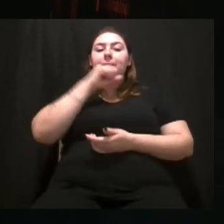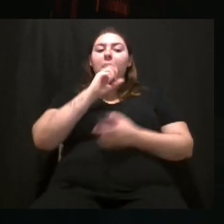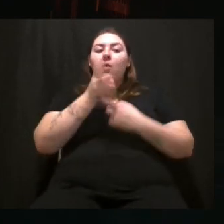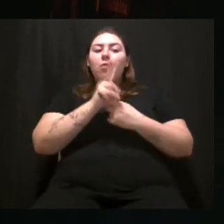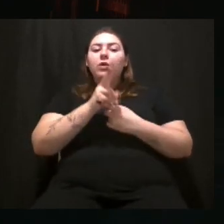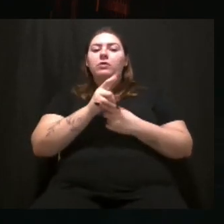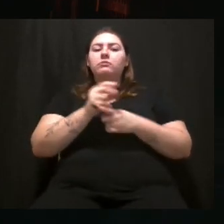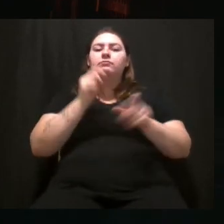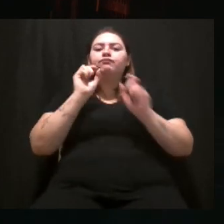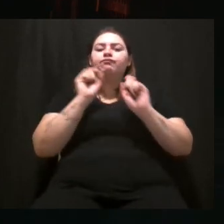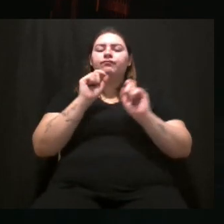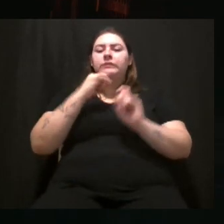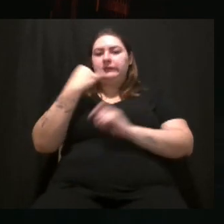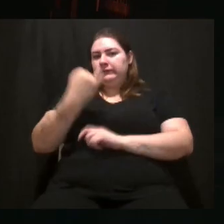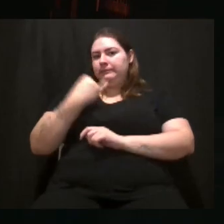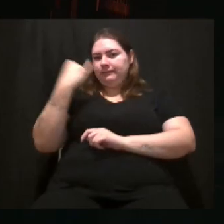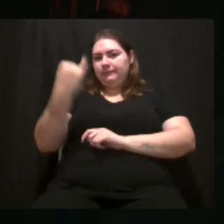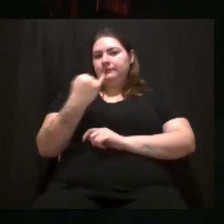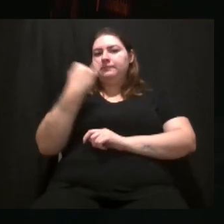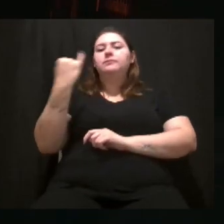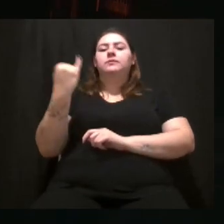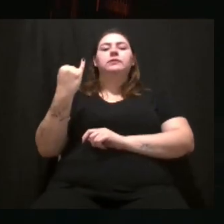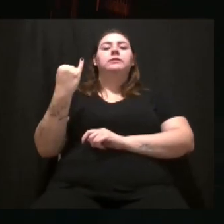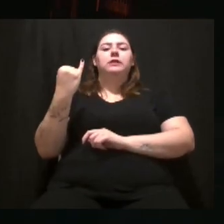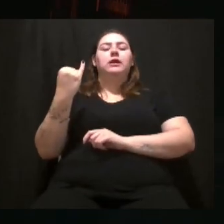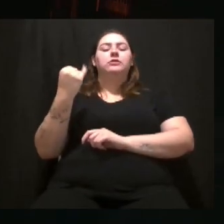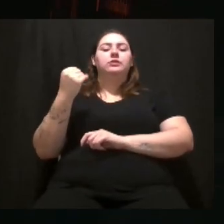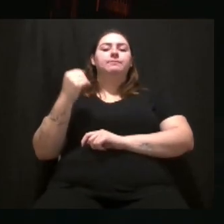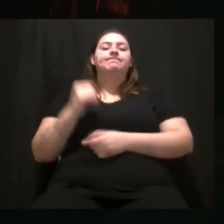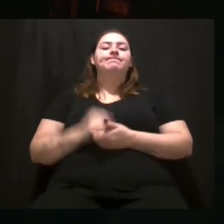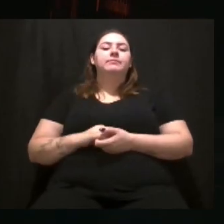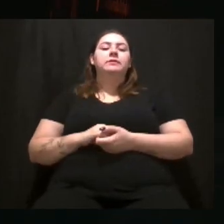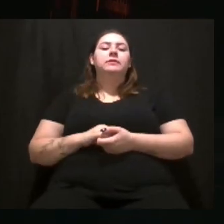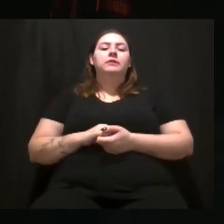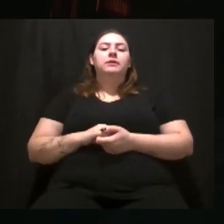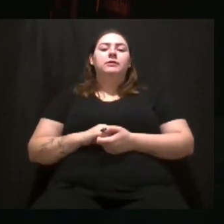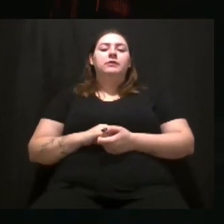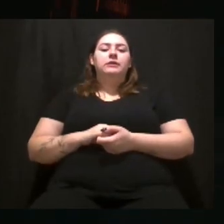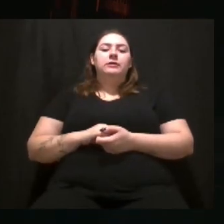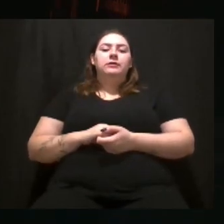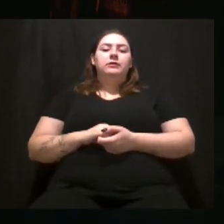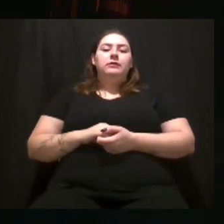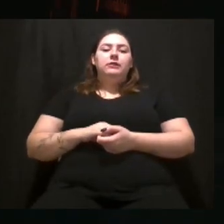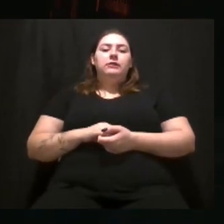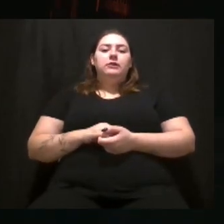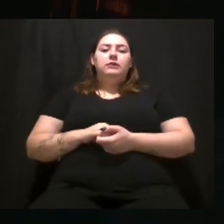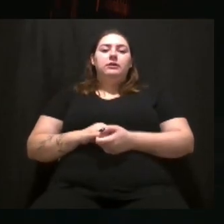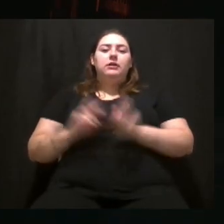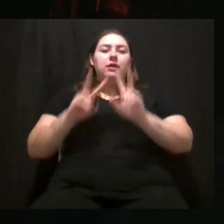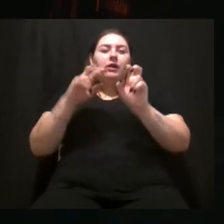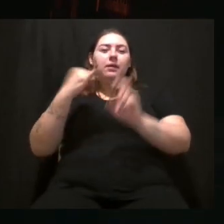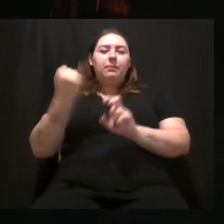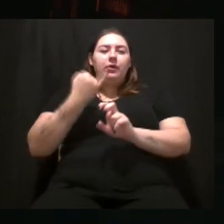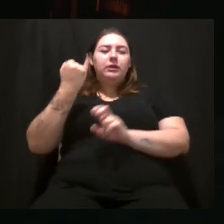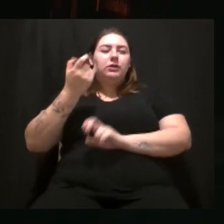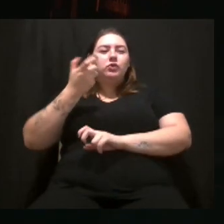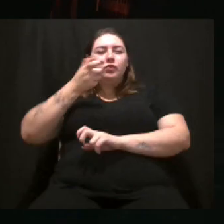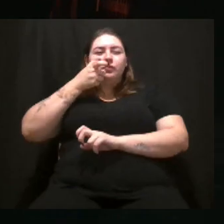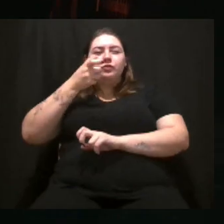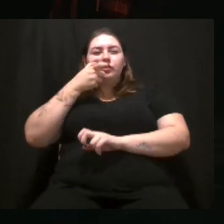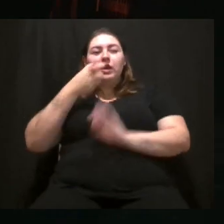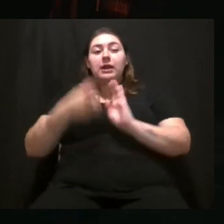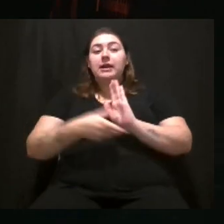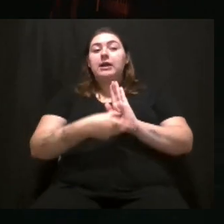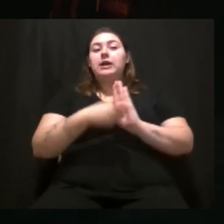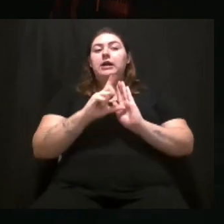seriam importantes, você considera ponto-chave para serem observados antes de escolher uma